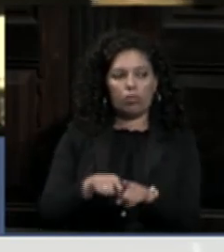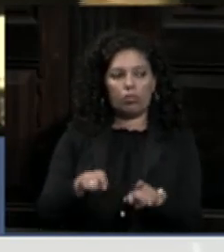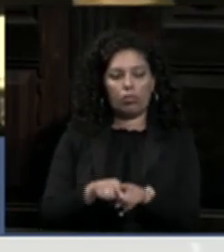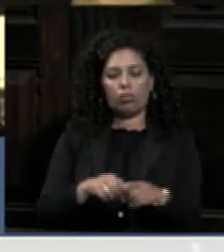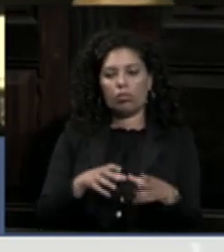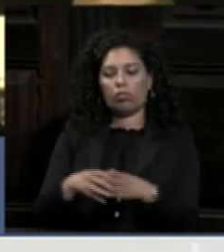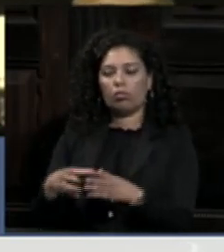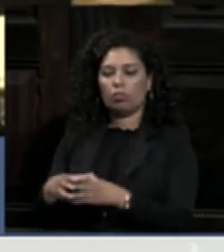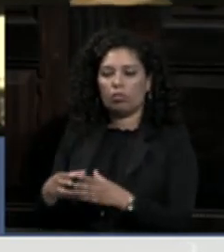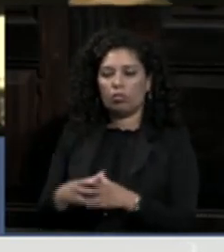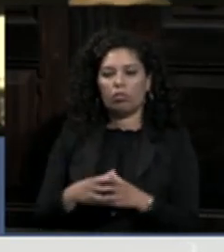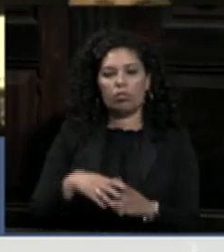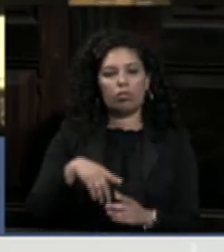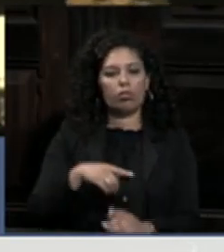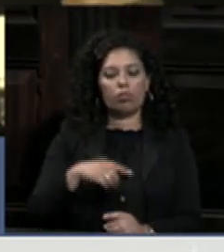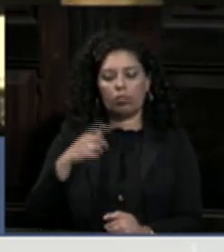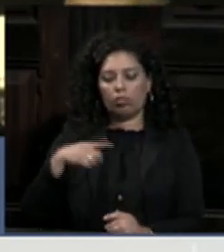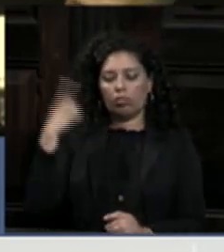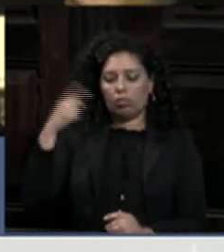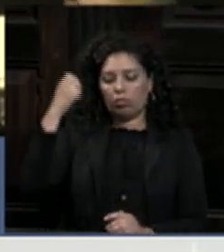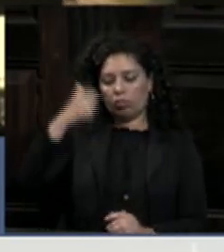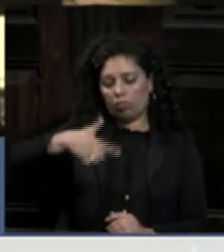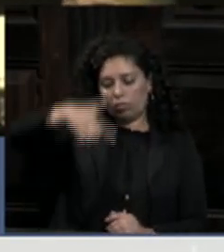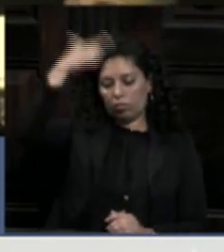o luiz paulo